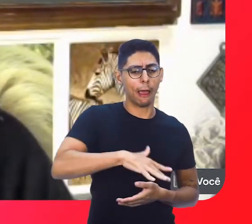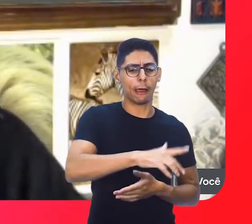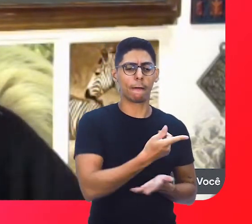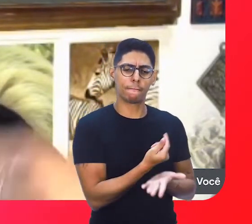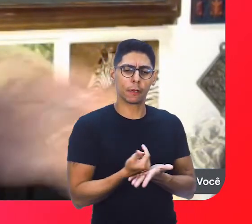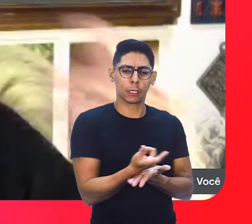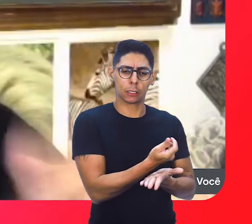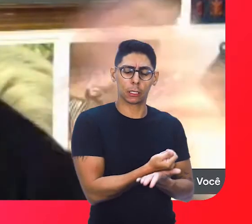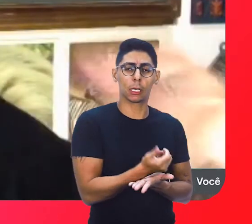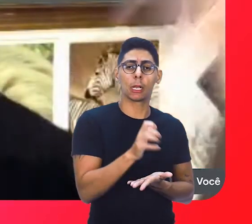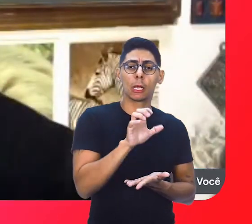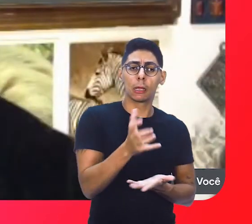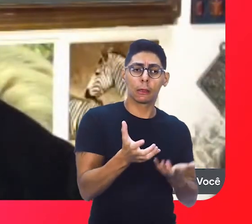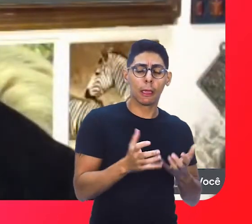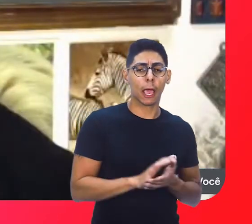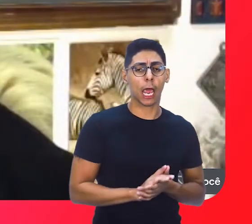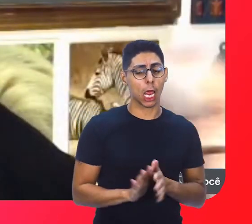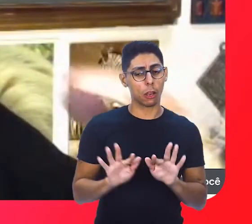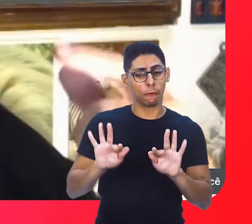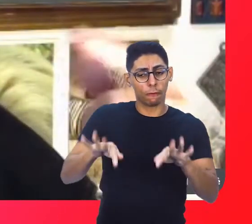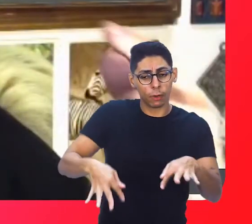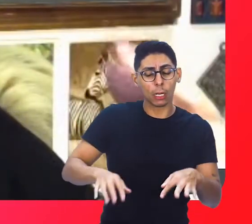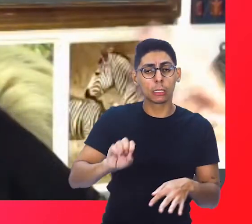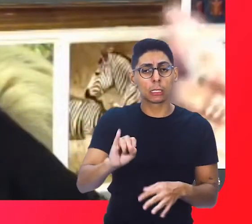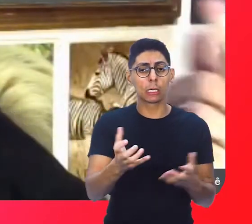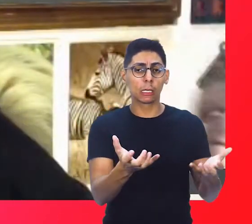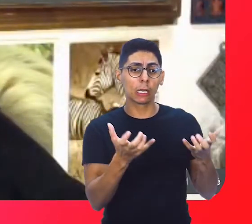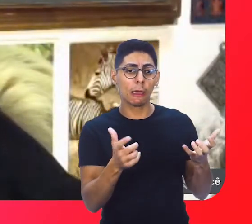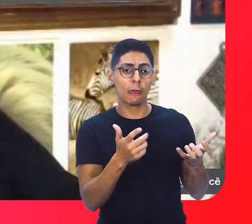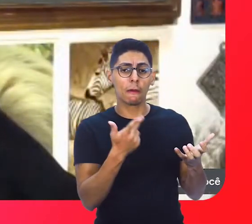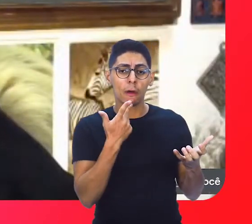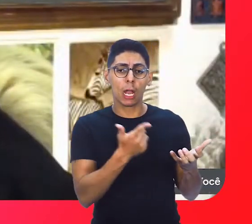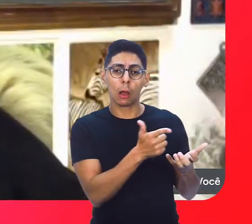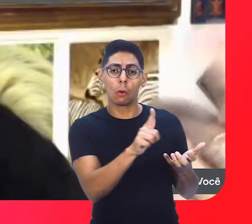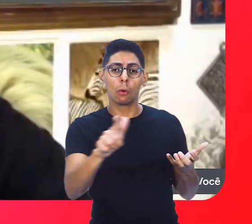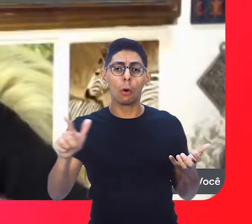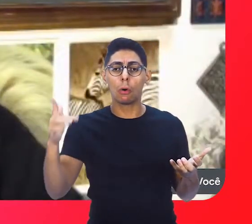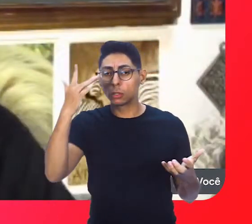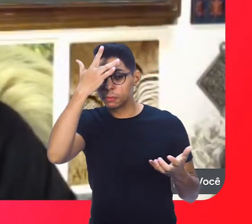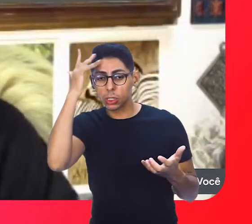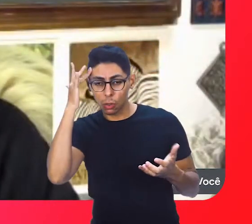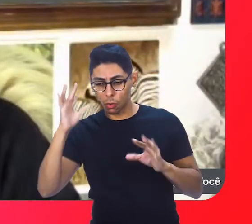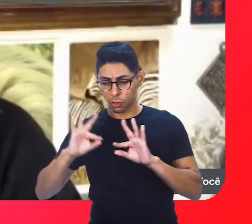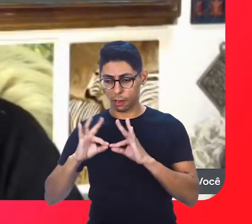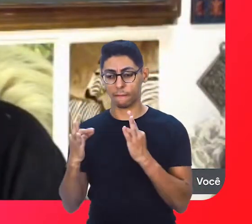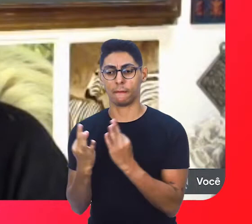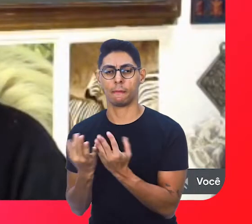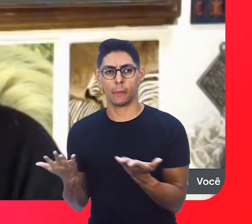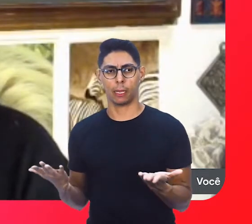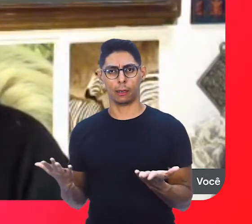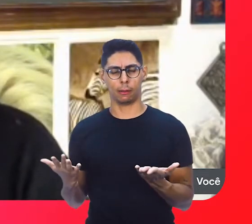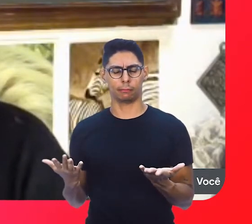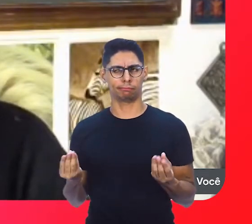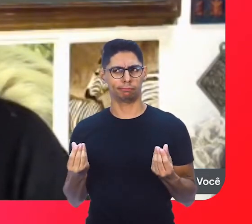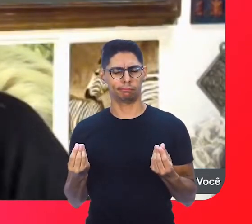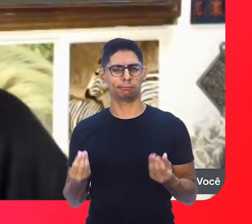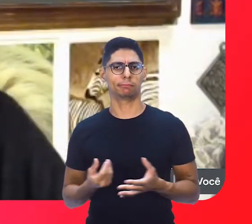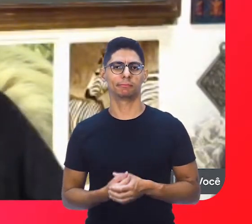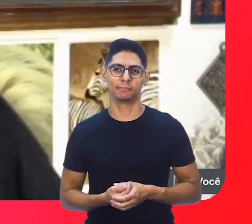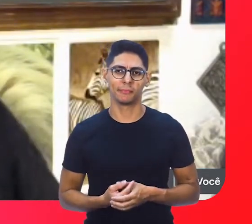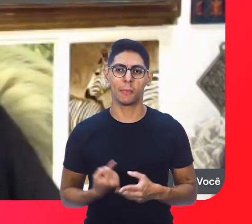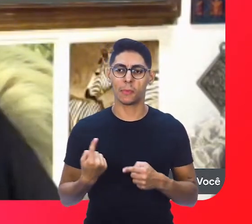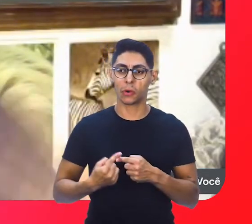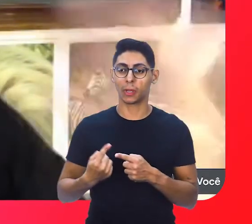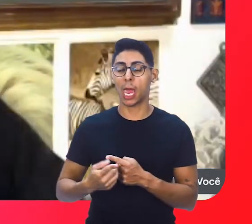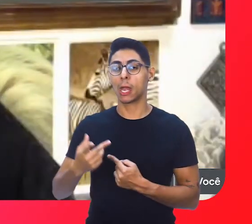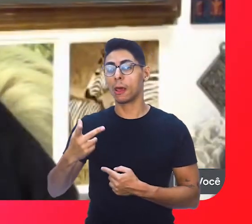você quer falar com a Escola de... E no final tinha assim, se você quiser falar com outros, diz que 5. Outros era a minha casa, né? Porque era o telefone da